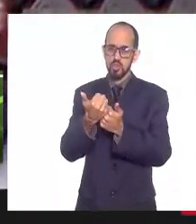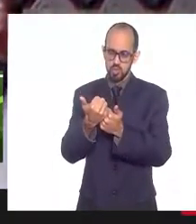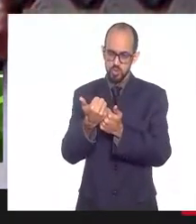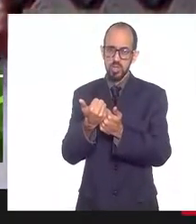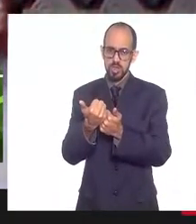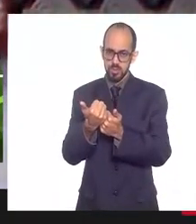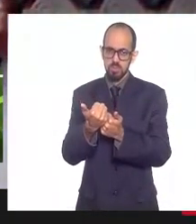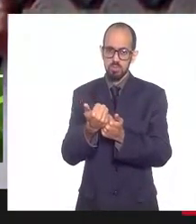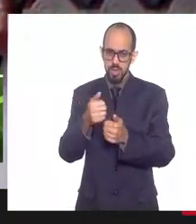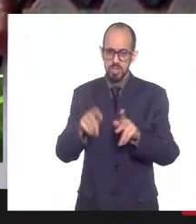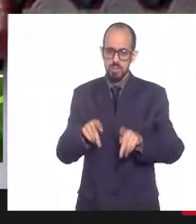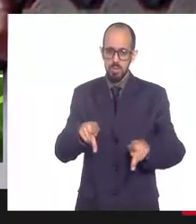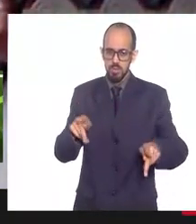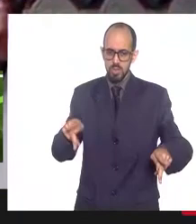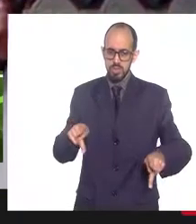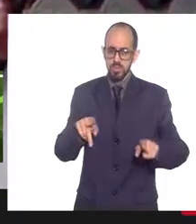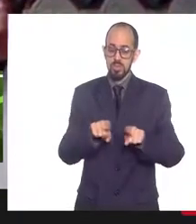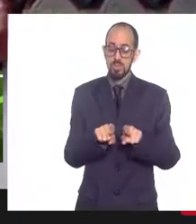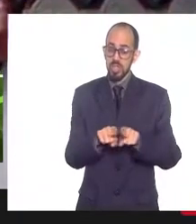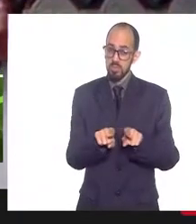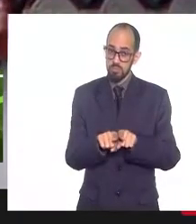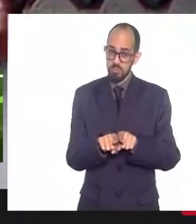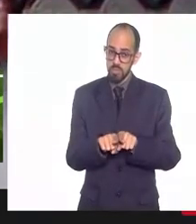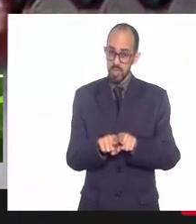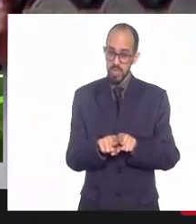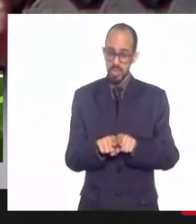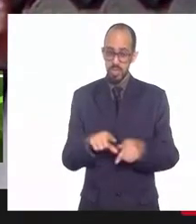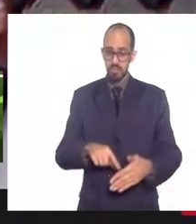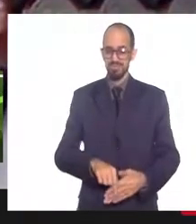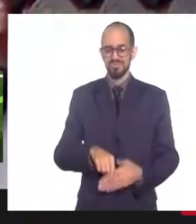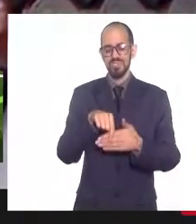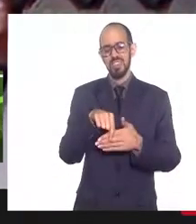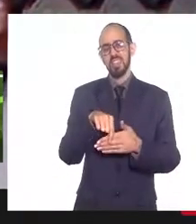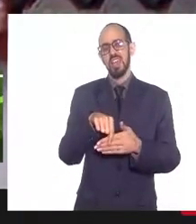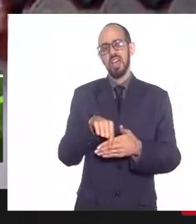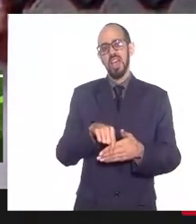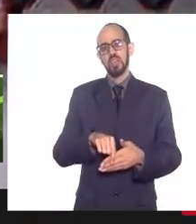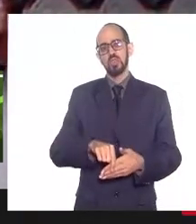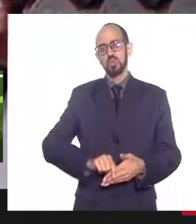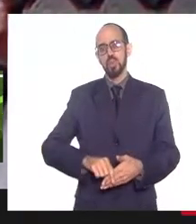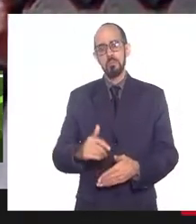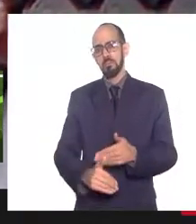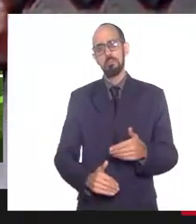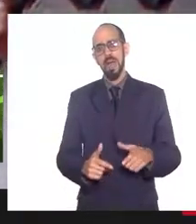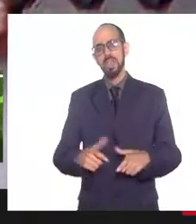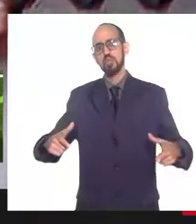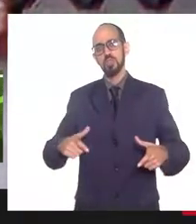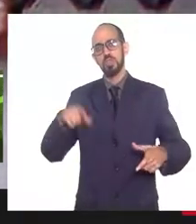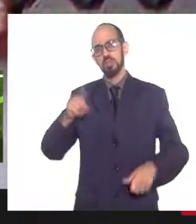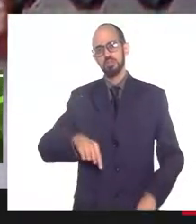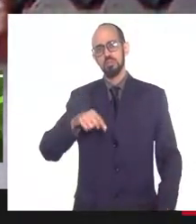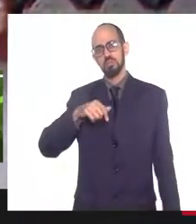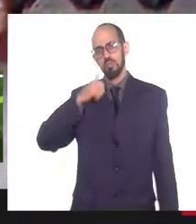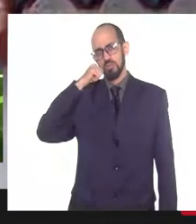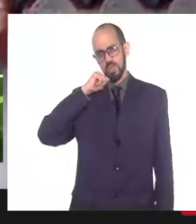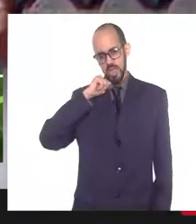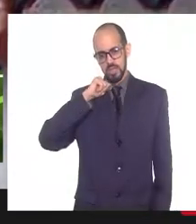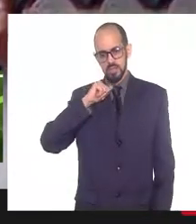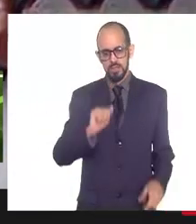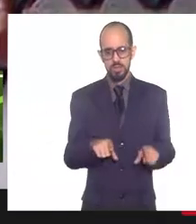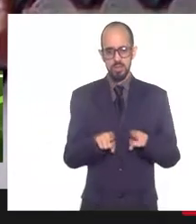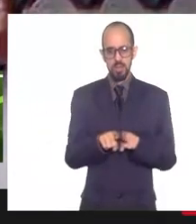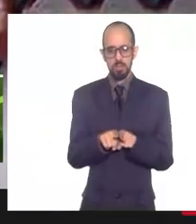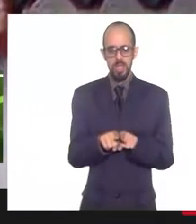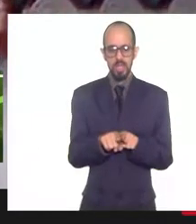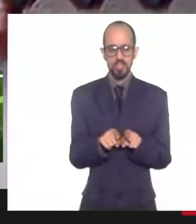Então, e majoritariamente capitaneado por mulheres. Assim também, em muitas dessas pequenas